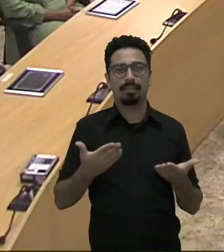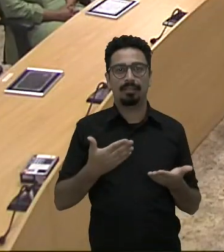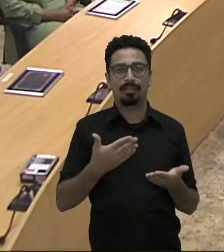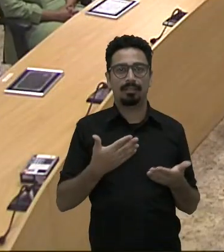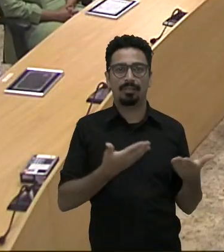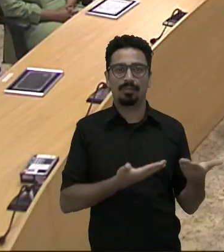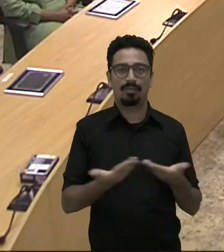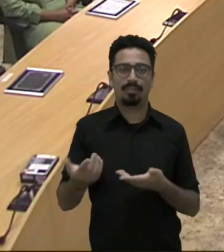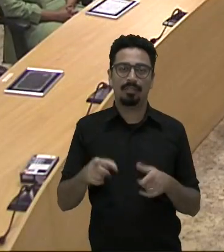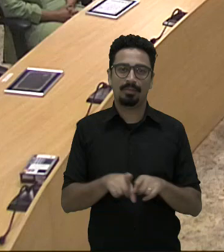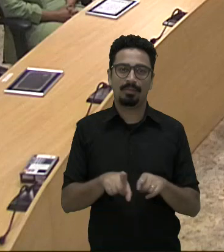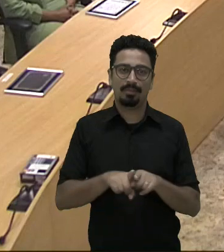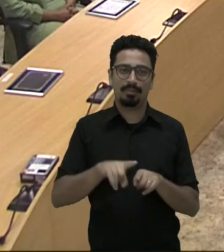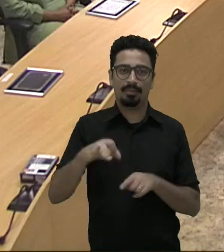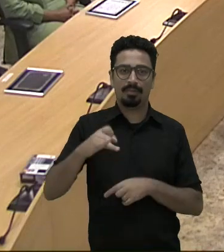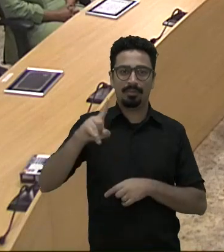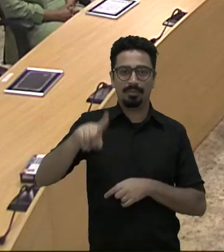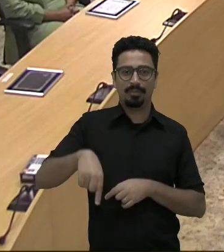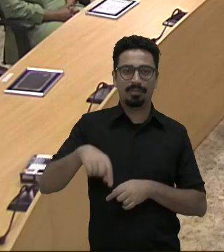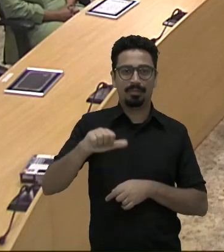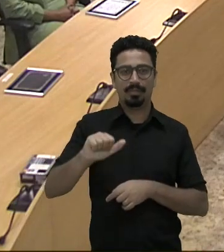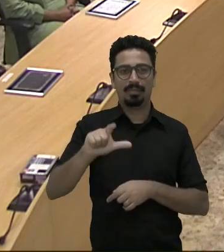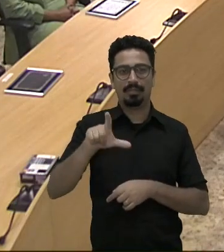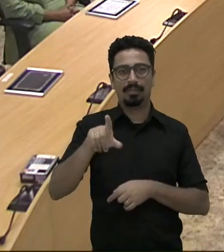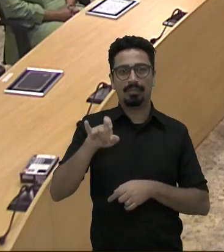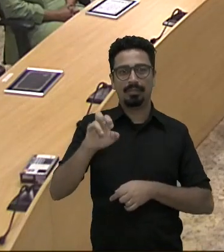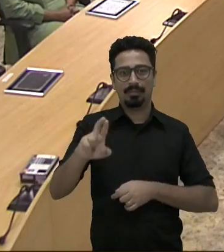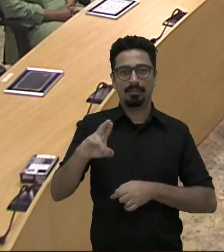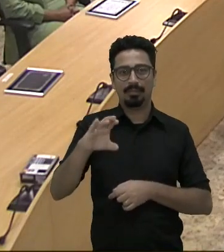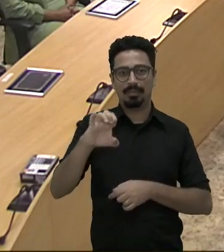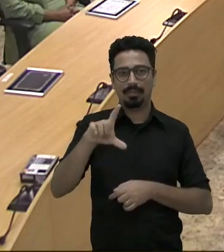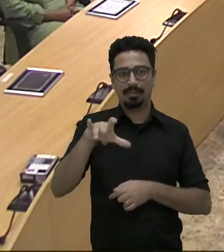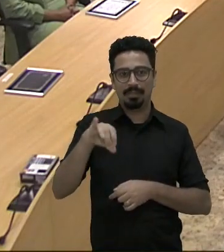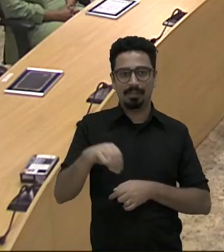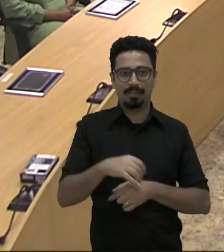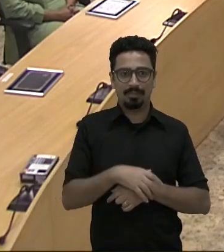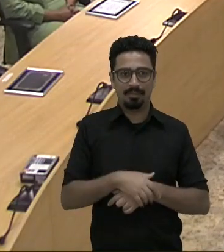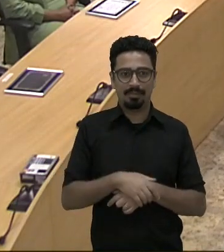amigo José Elcimar Célio.